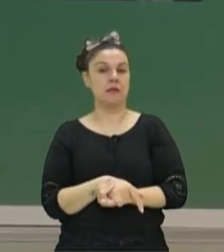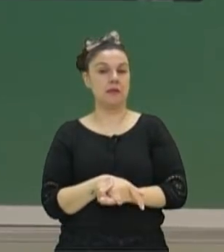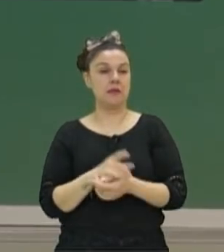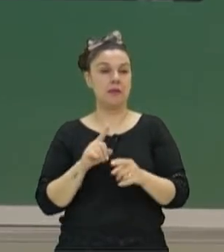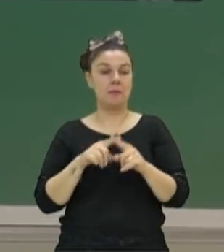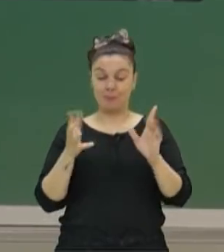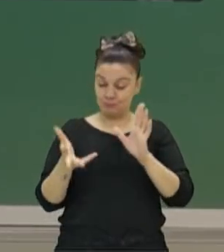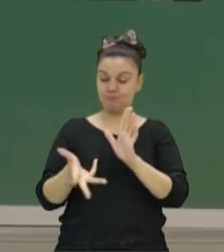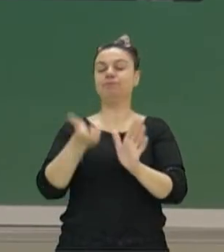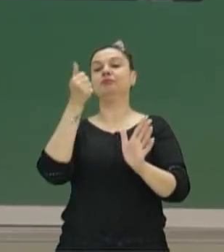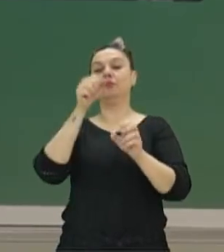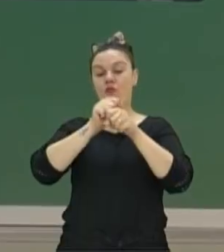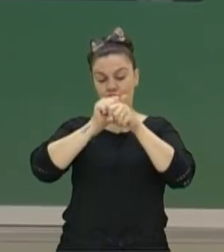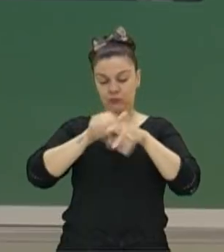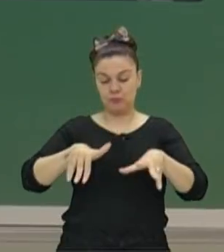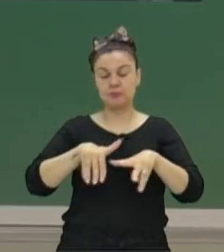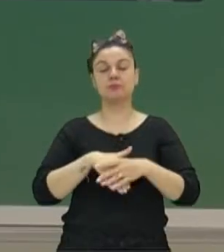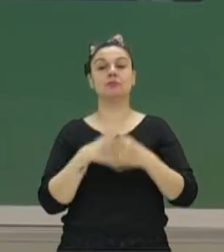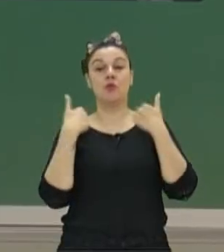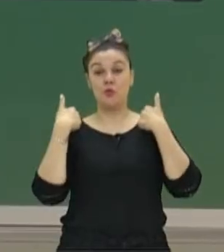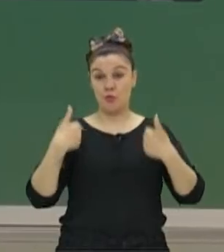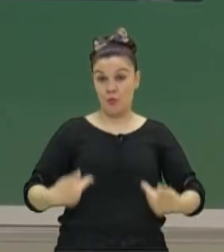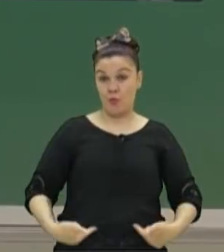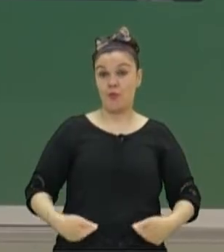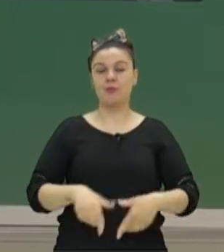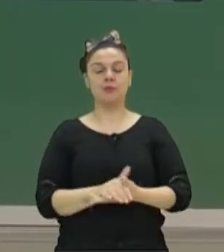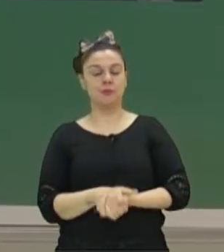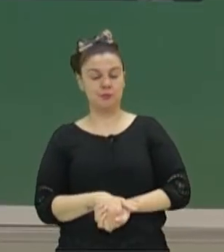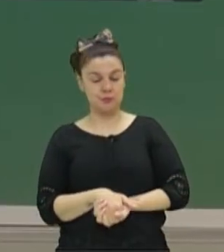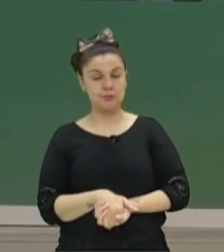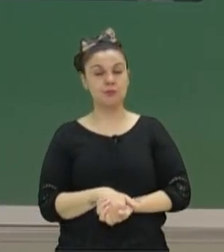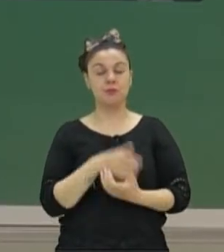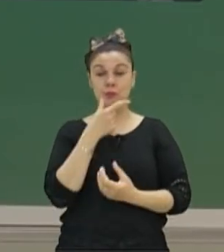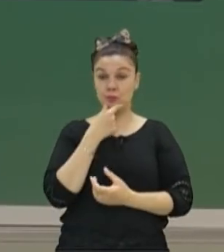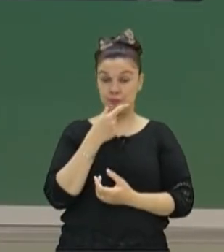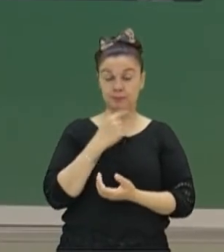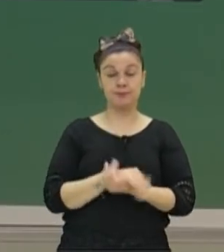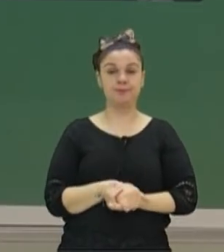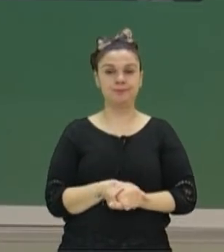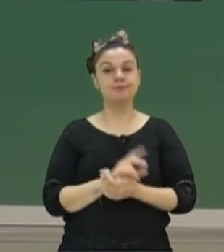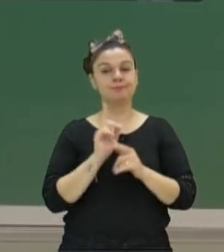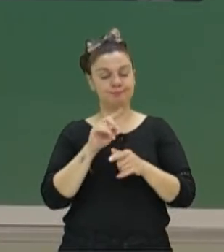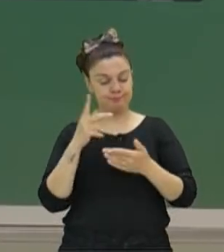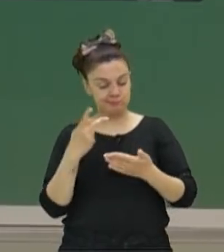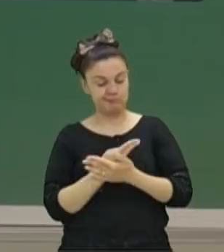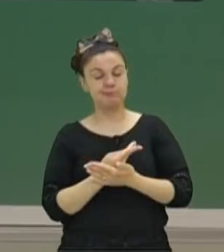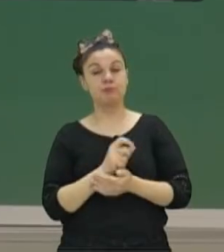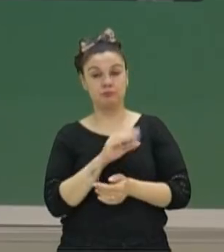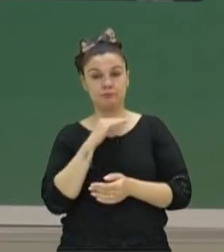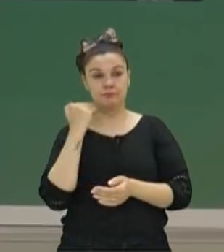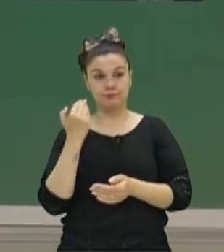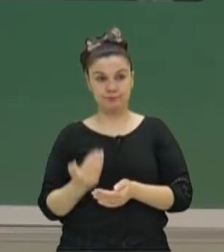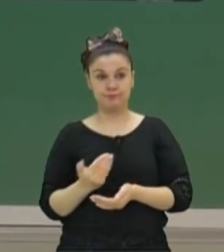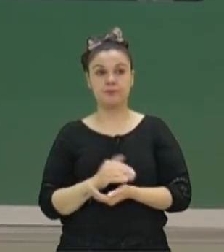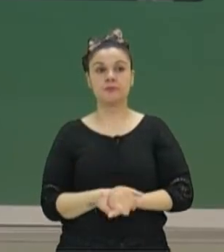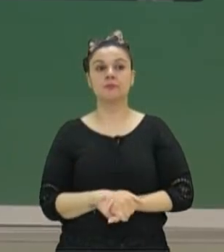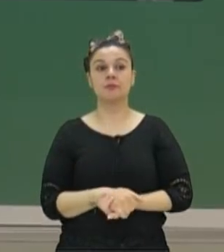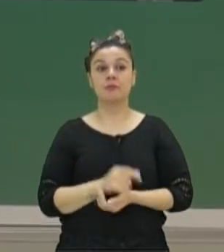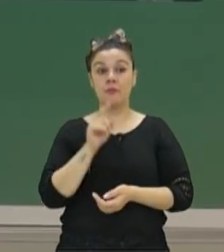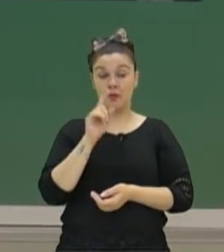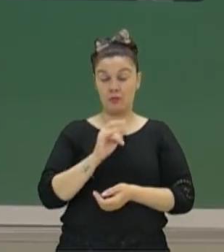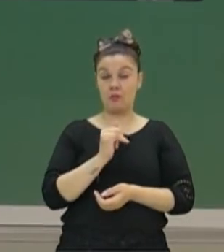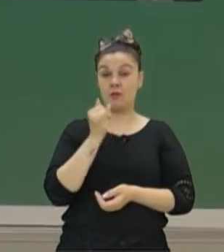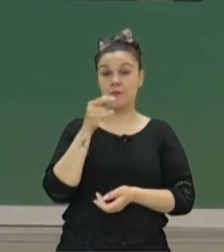pode rapidamente se espalhar por outros órgãos do homem, né? E isso pode ser fatal. Então, é